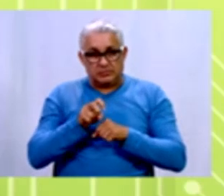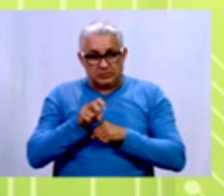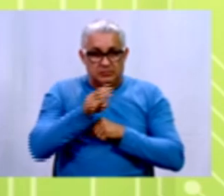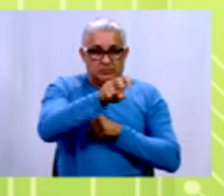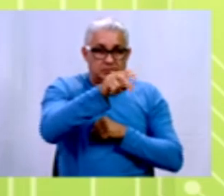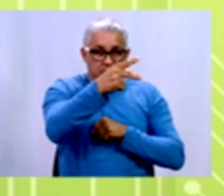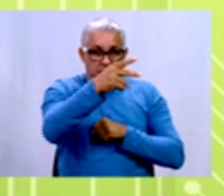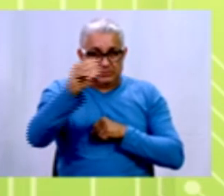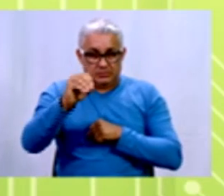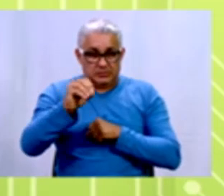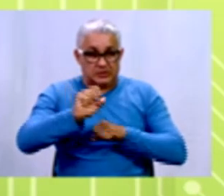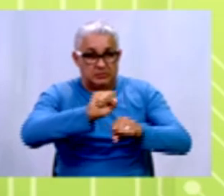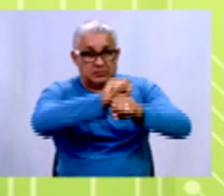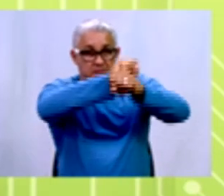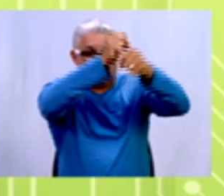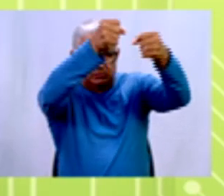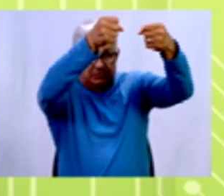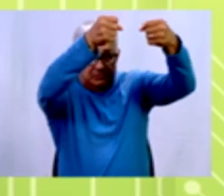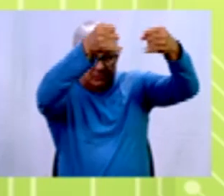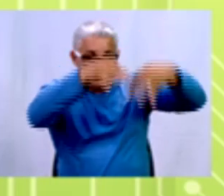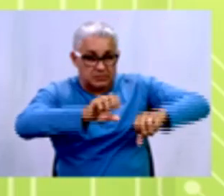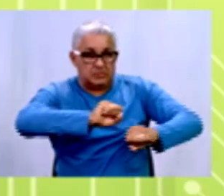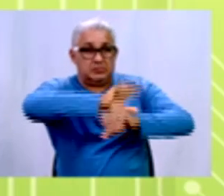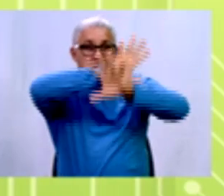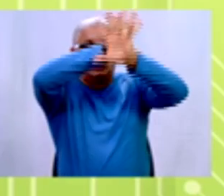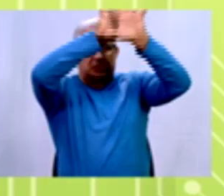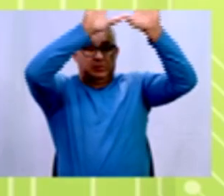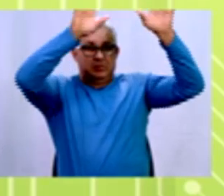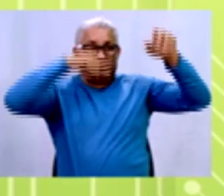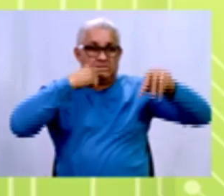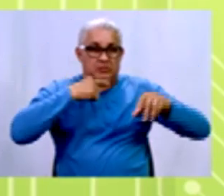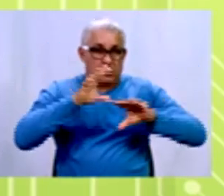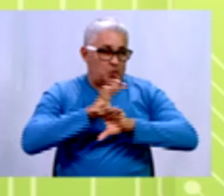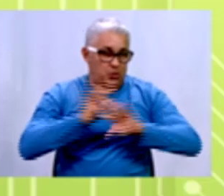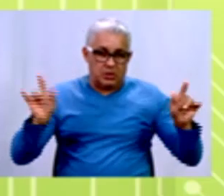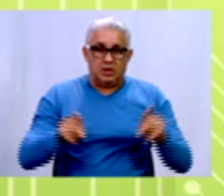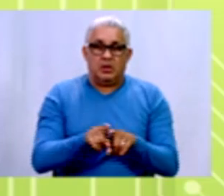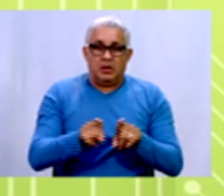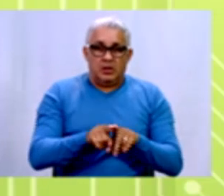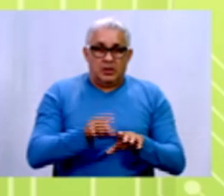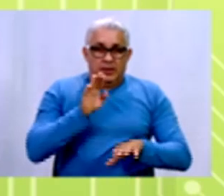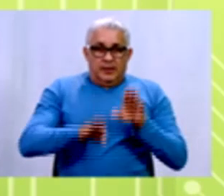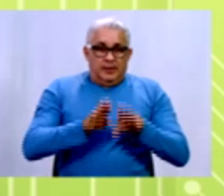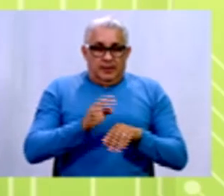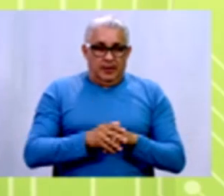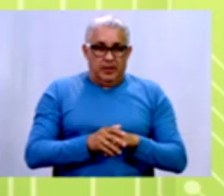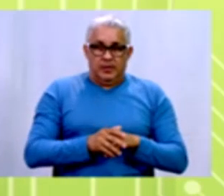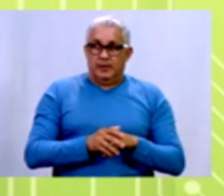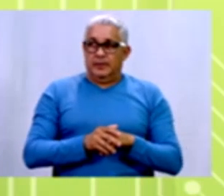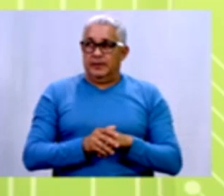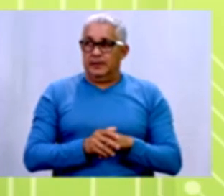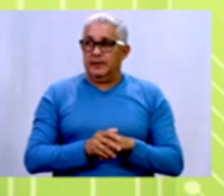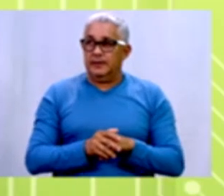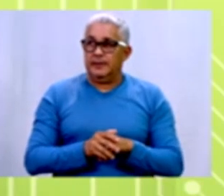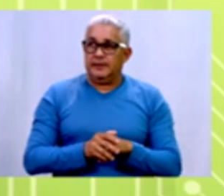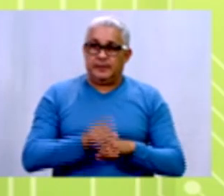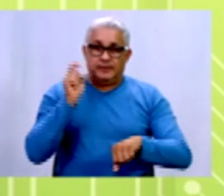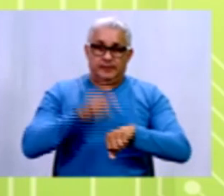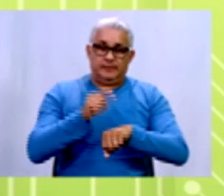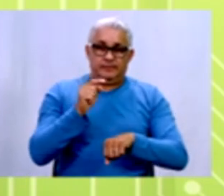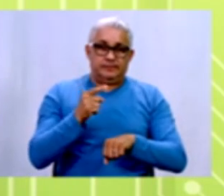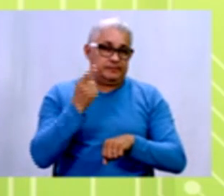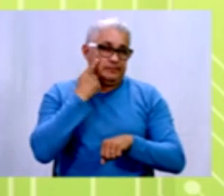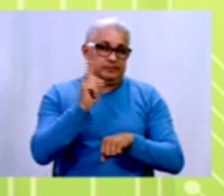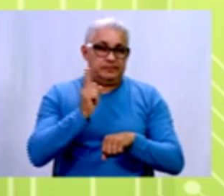e o PO esclarecer, tirar qualquer dúvida. E claro que ele, muitas vezes, ele pode não saber naquele momento, mas